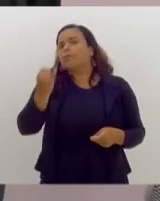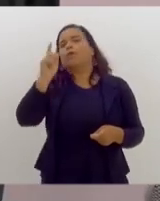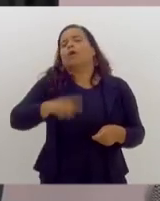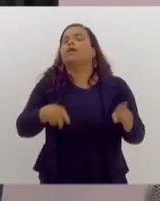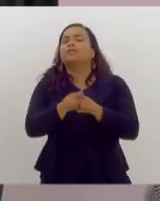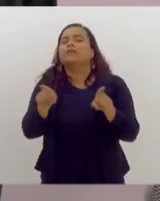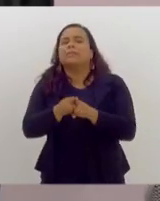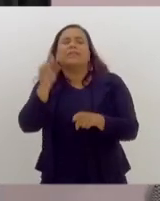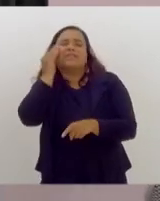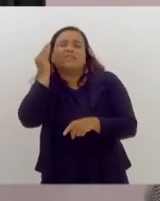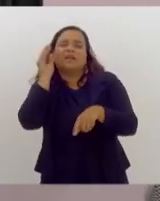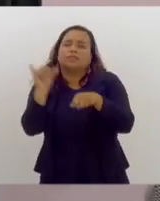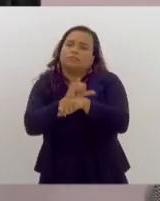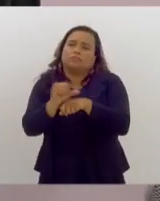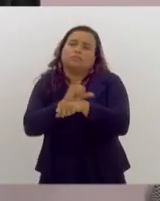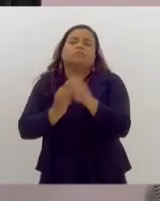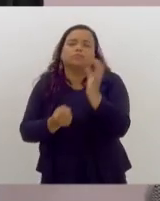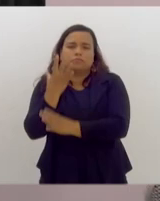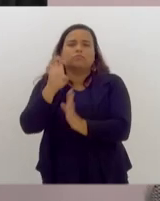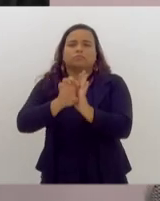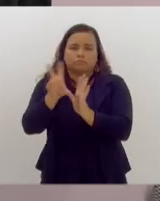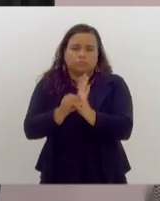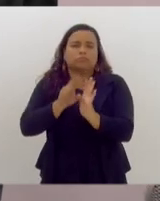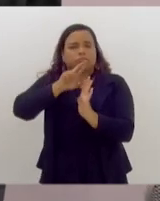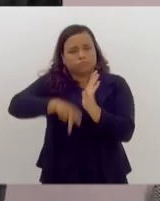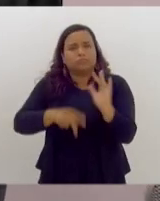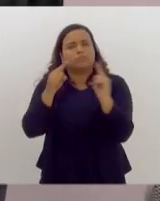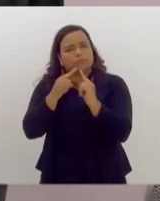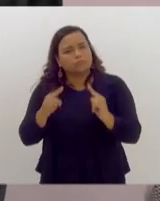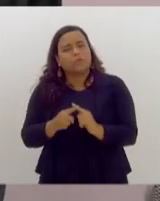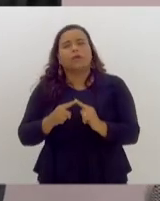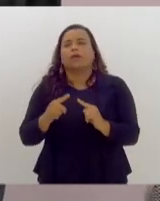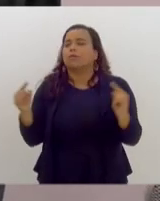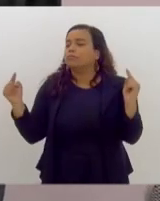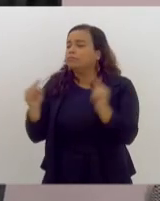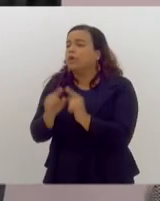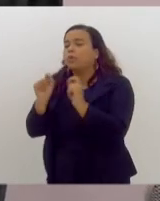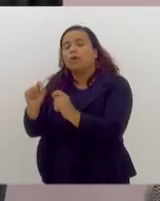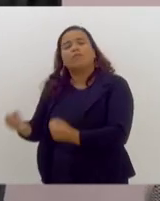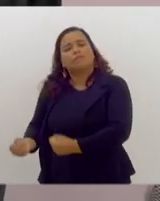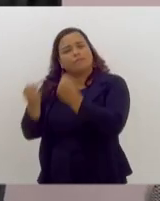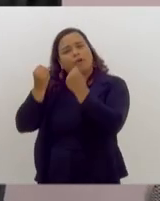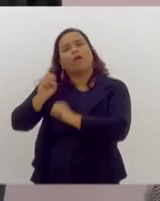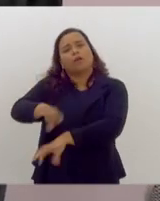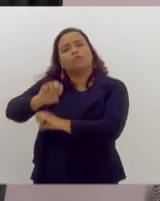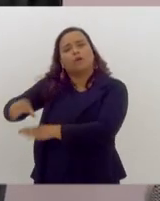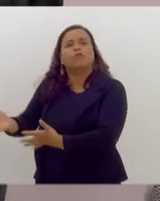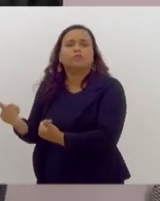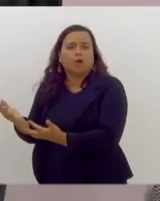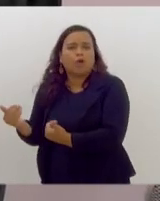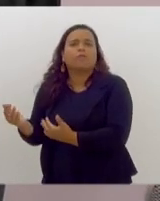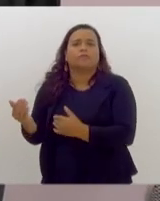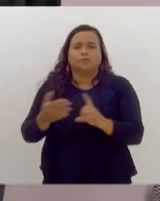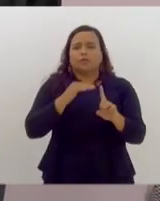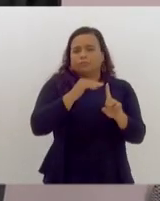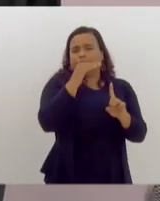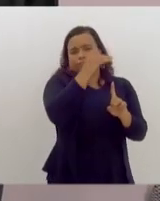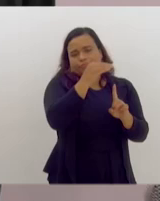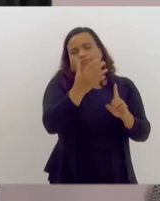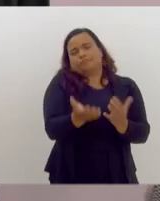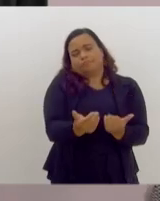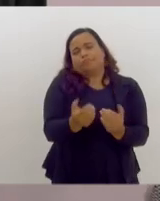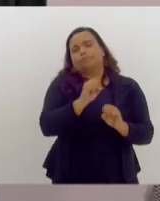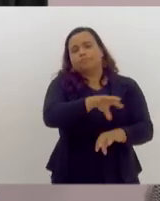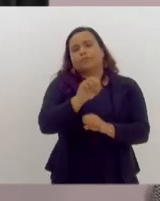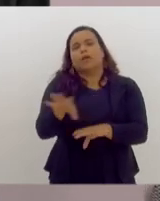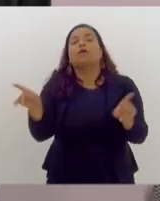formular emendas nesse sentido, tanto para fortalecer a educação de jovens e adultos, quanto para fazer o combate à evasão